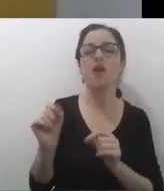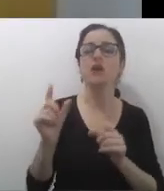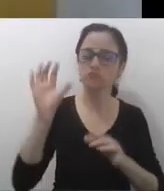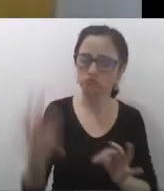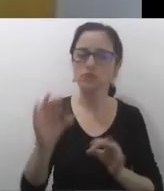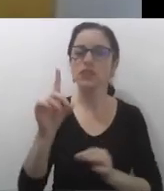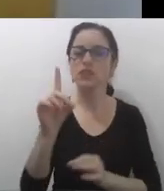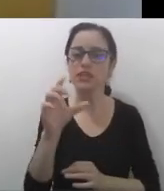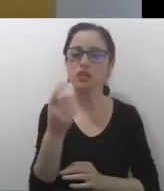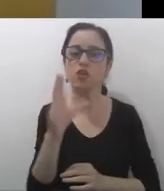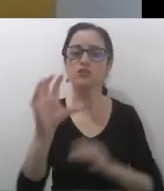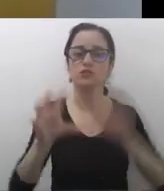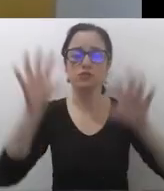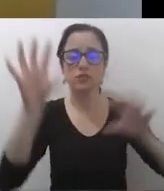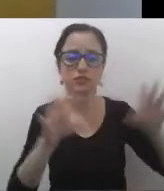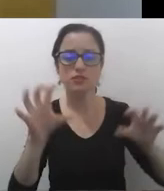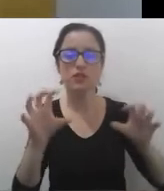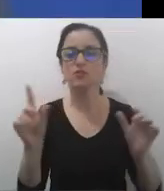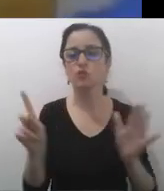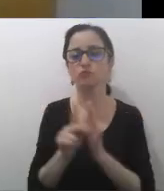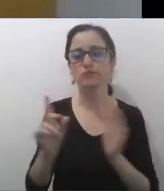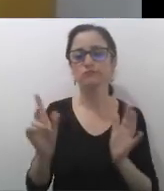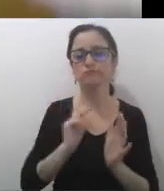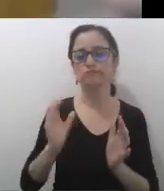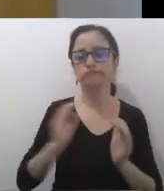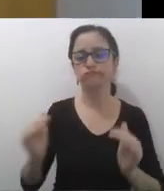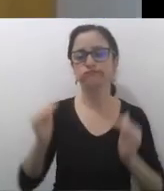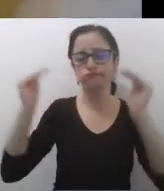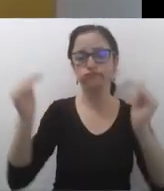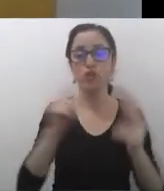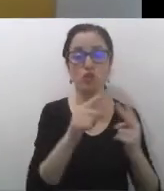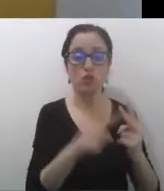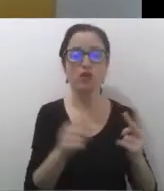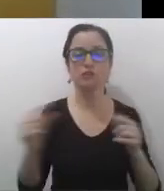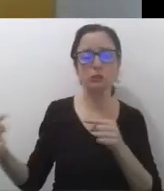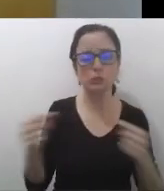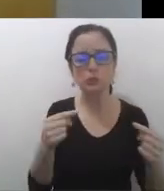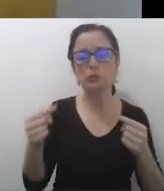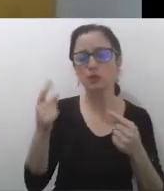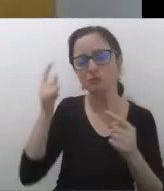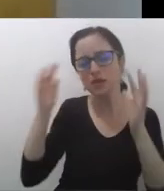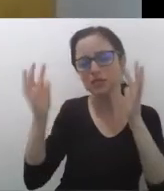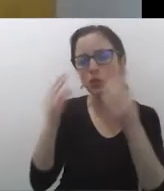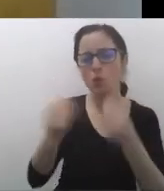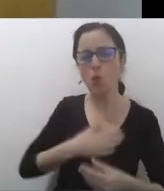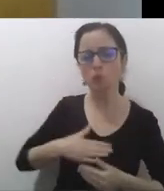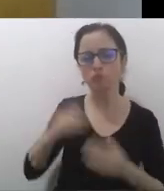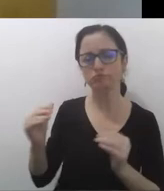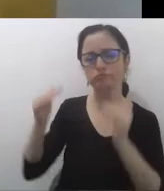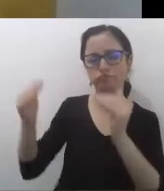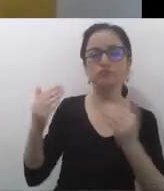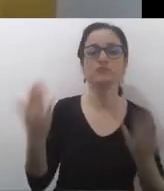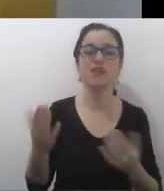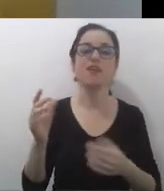estofadores? Eram os decoradores também, né? Os decoradores da elite, eles se batem contra o gosto da elite, etc. Mas